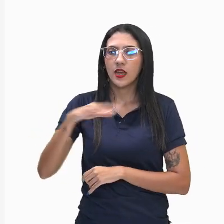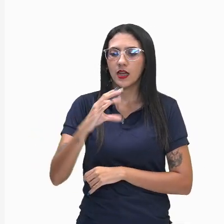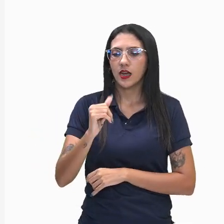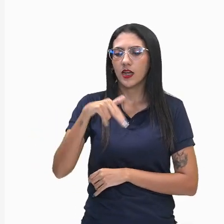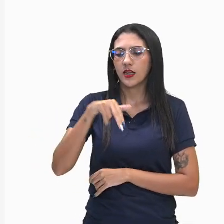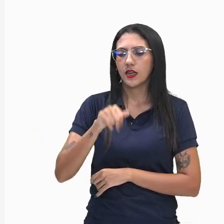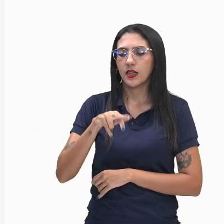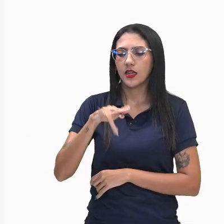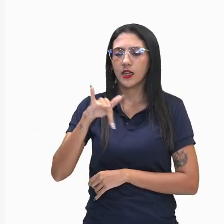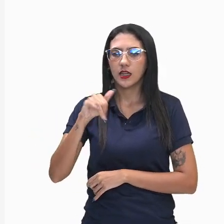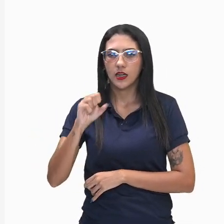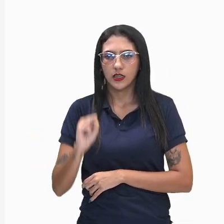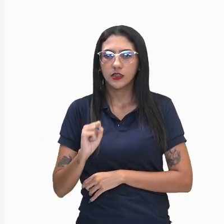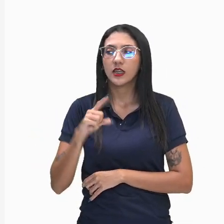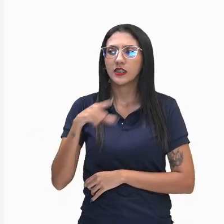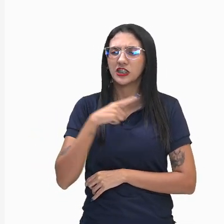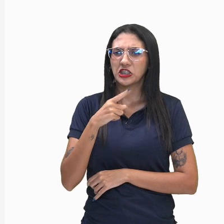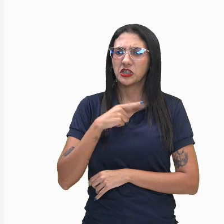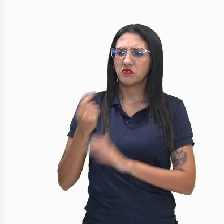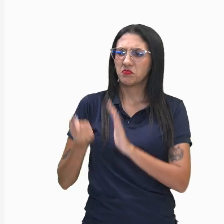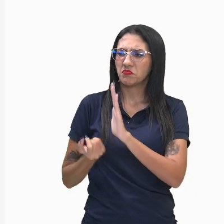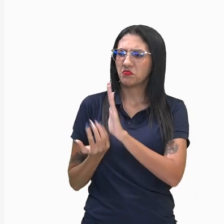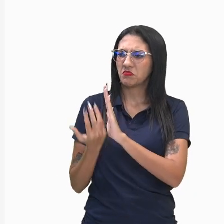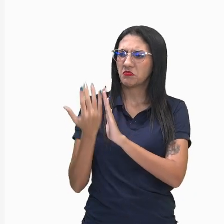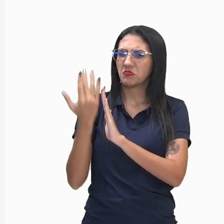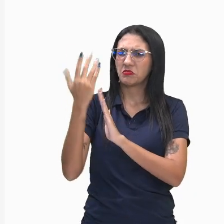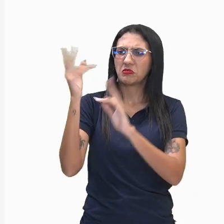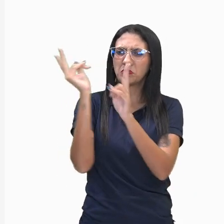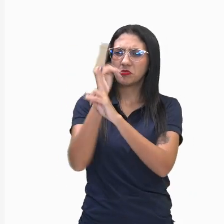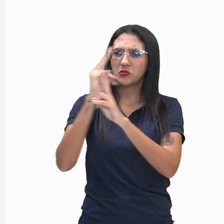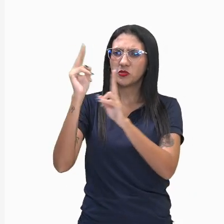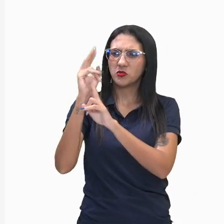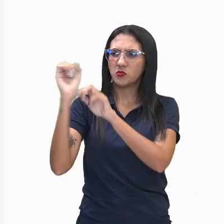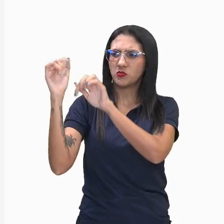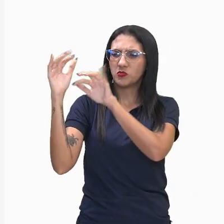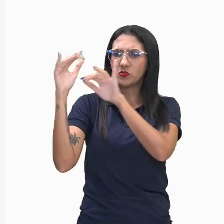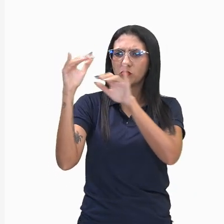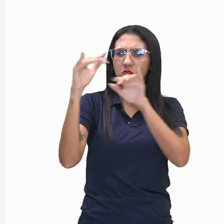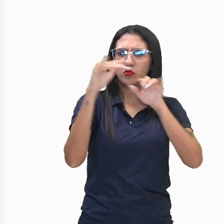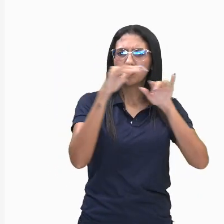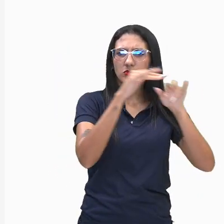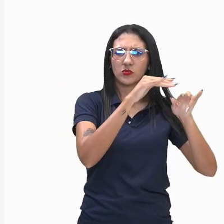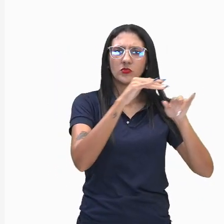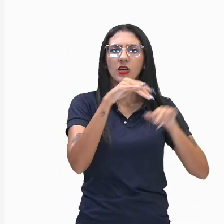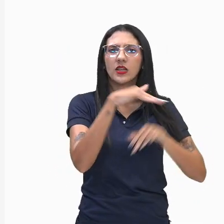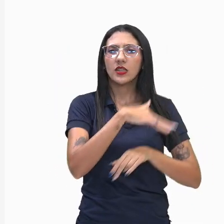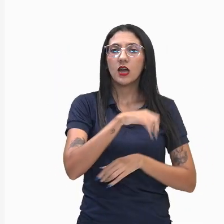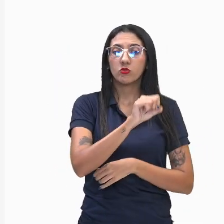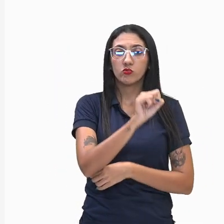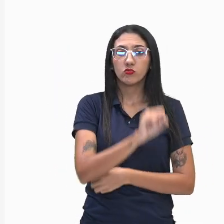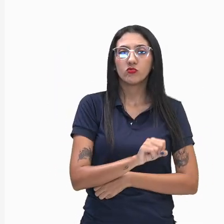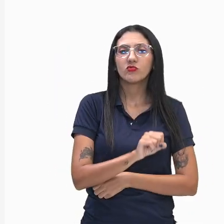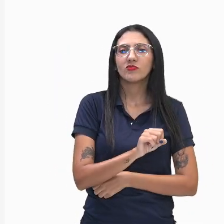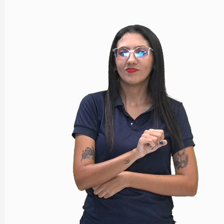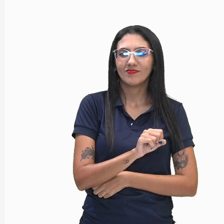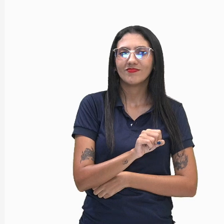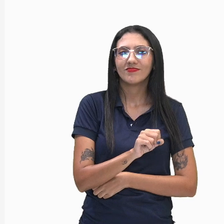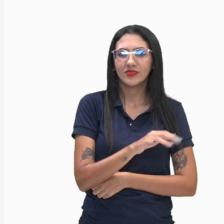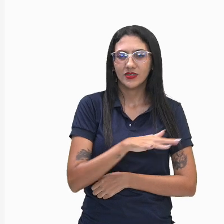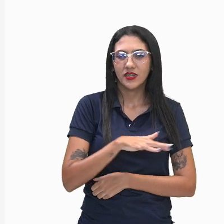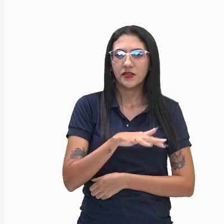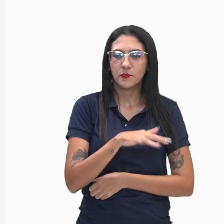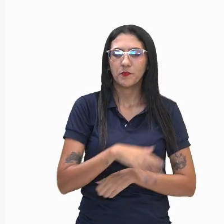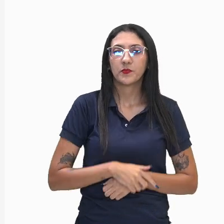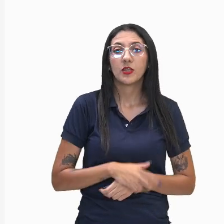de fumaça e cinzas a partir do Parque Nacional Cumbre Vieja, no sul da ilha, né? Então pode ser que